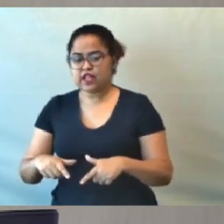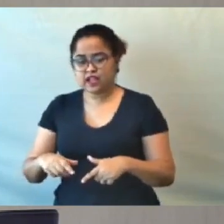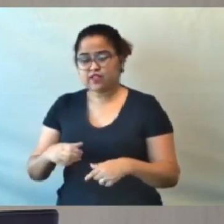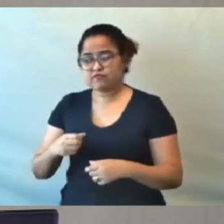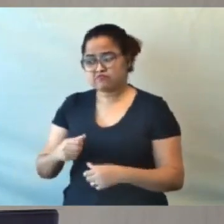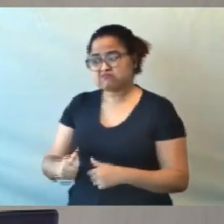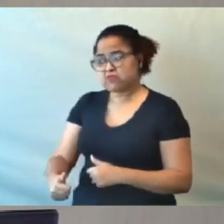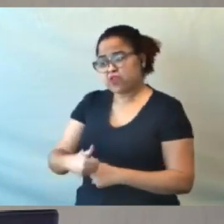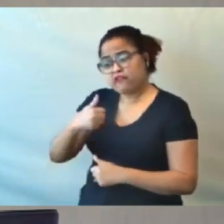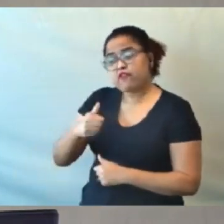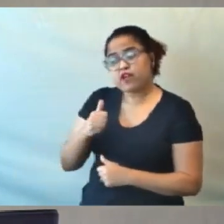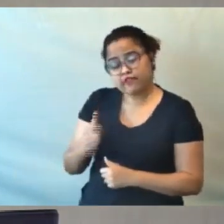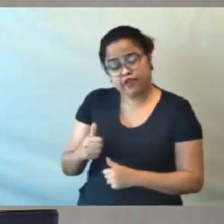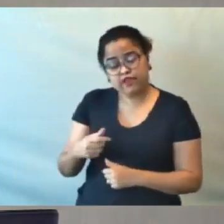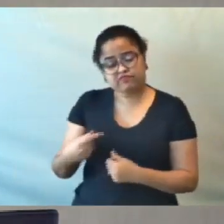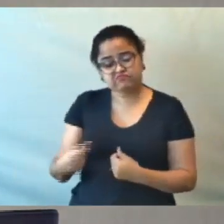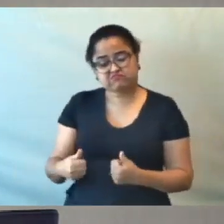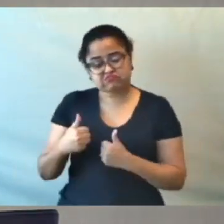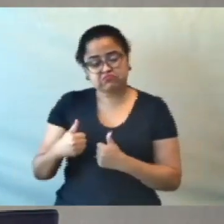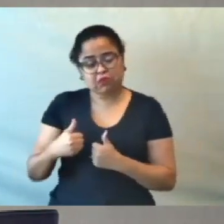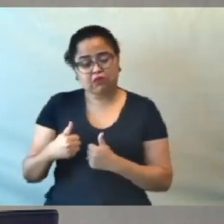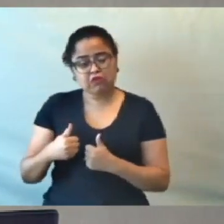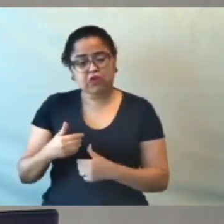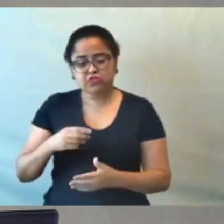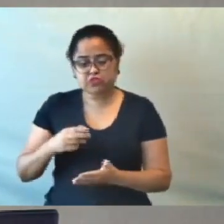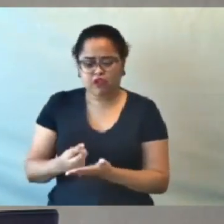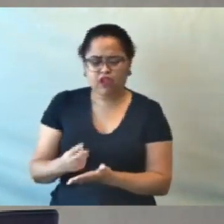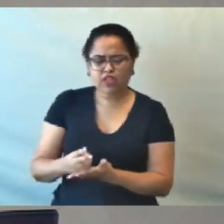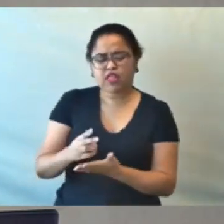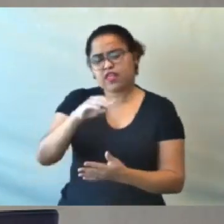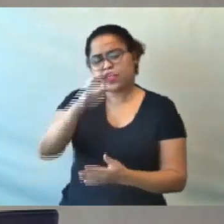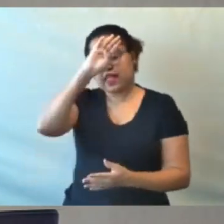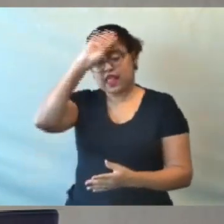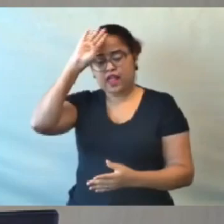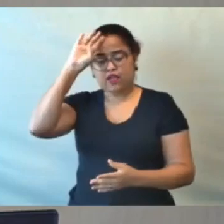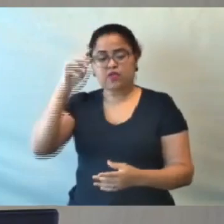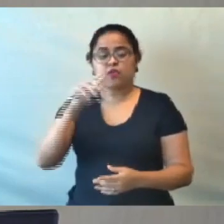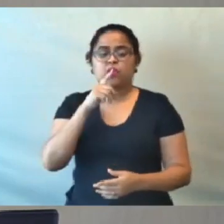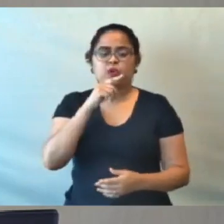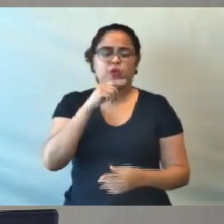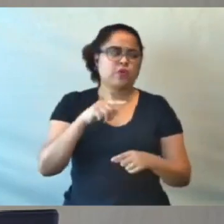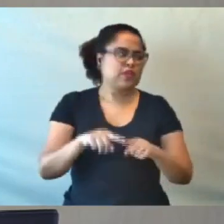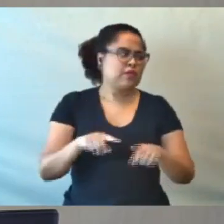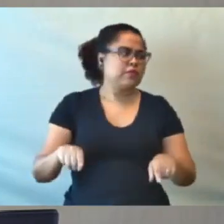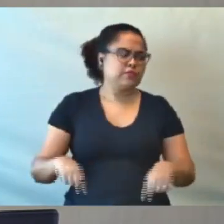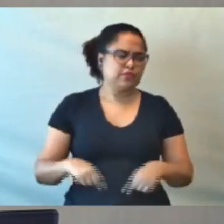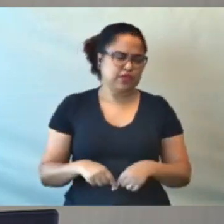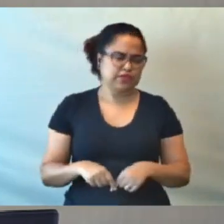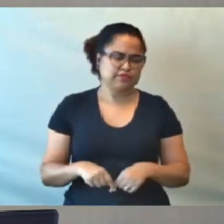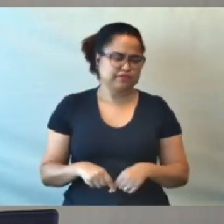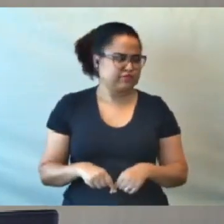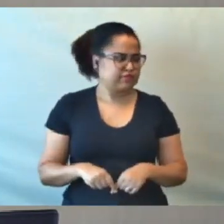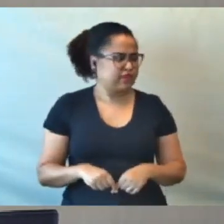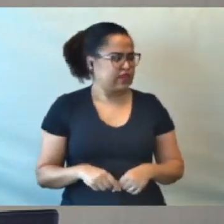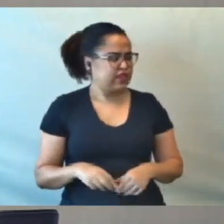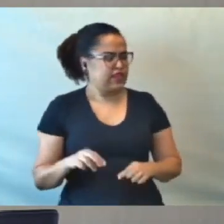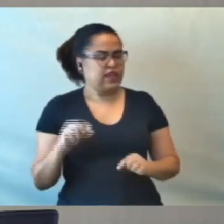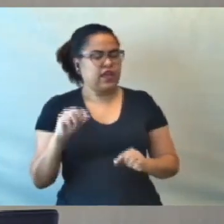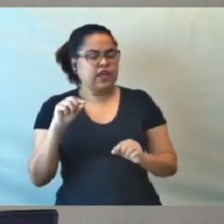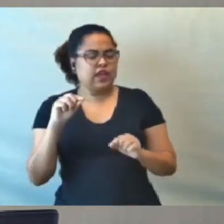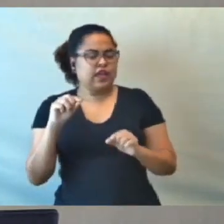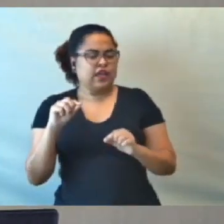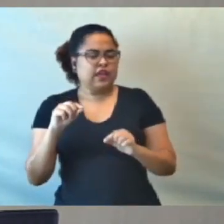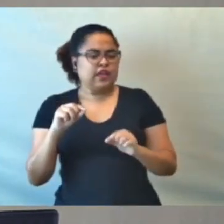E eu quero fazer a pergunta. Se os parâmetros de classe 3 da resolução CONAMA não foram atingidos, por que que o grupo de trabalho